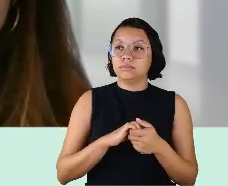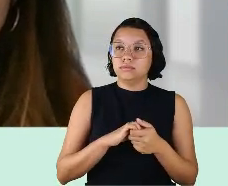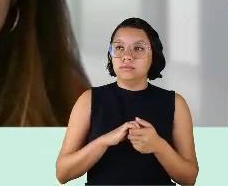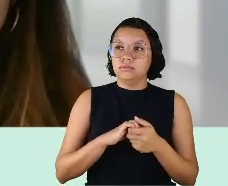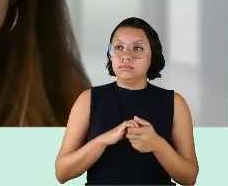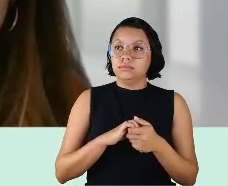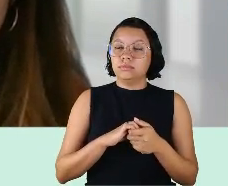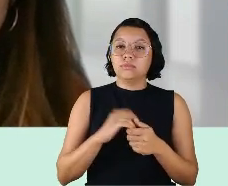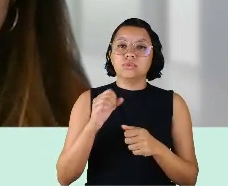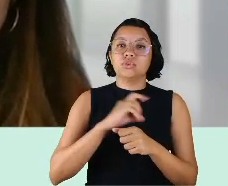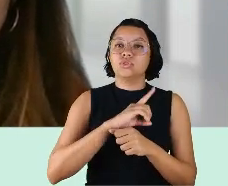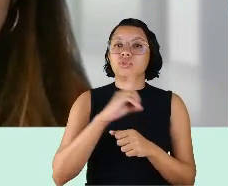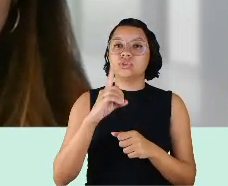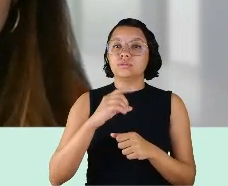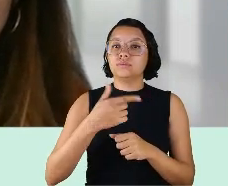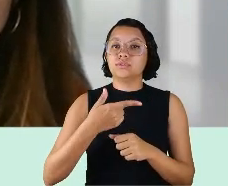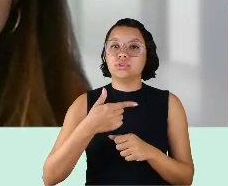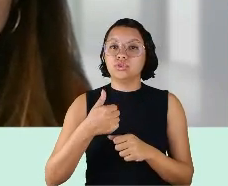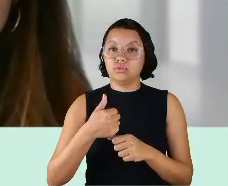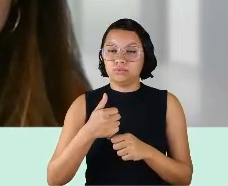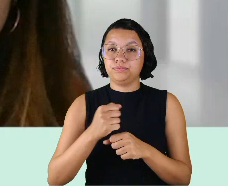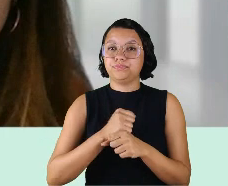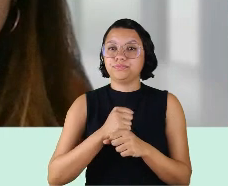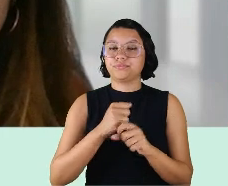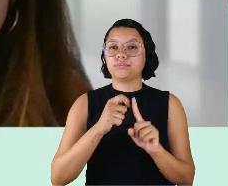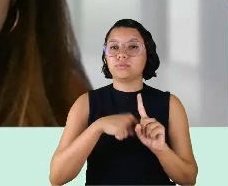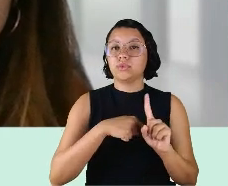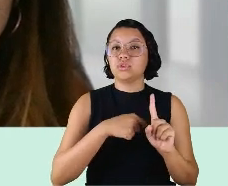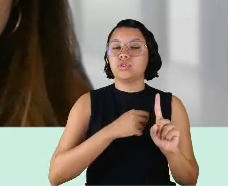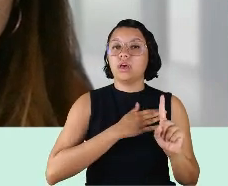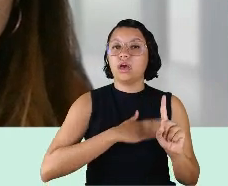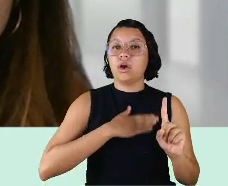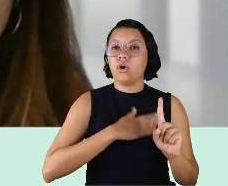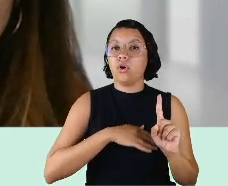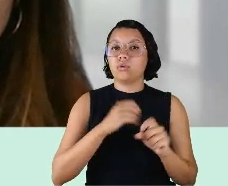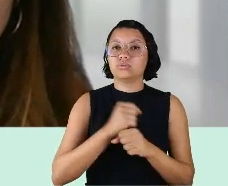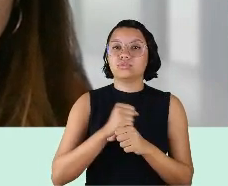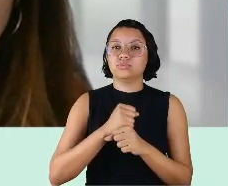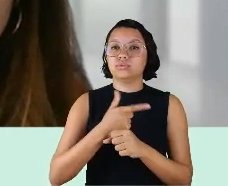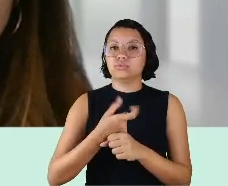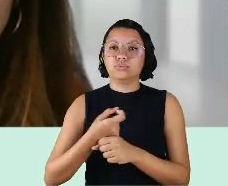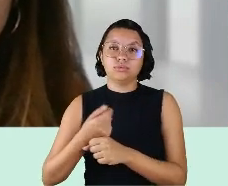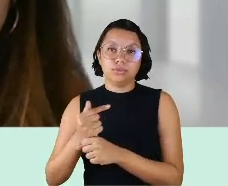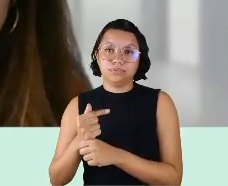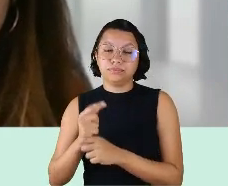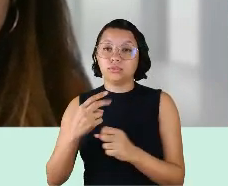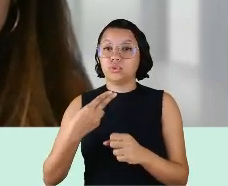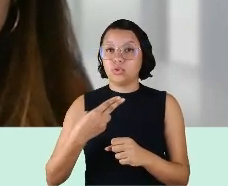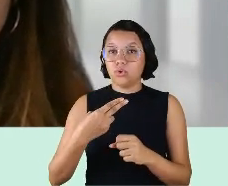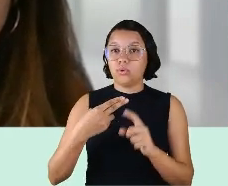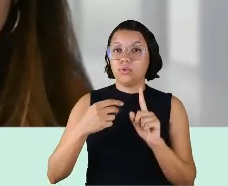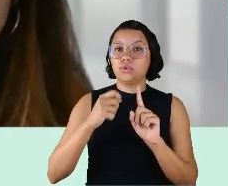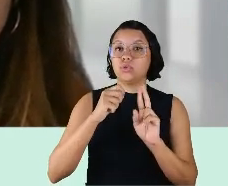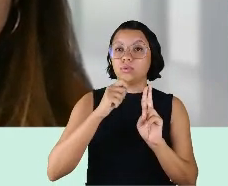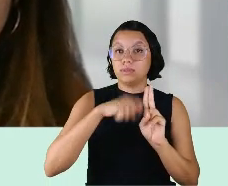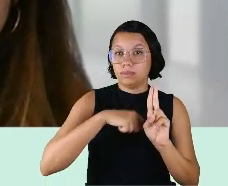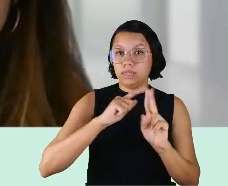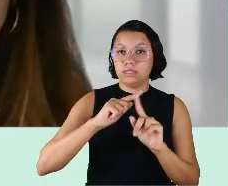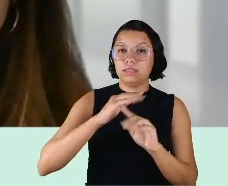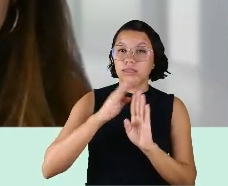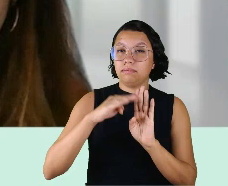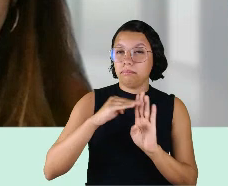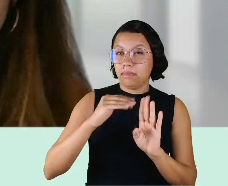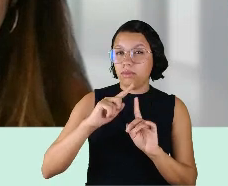72 em 21 de agosto de 2007, ou seja, 2 meses e